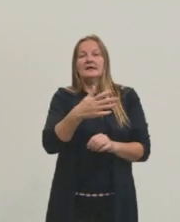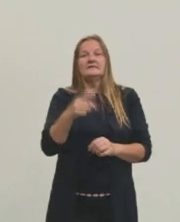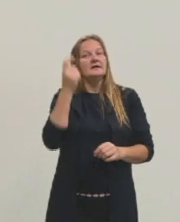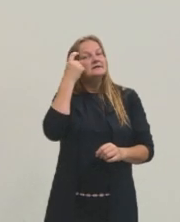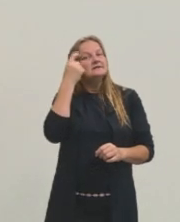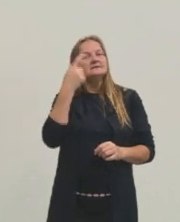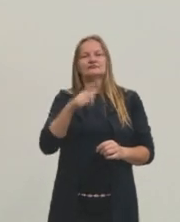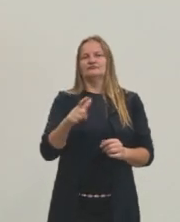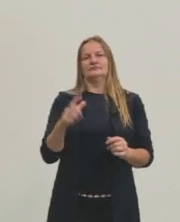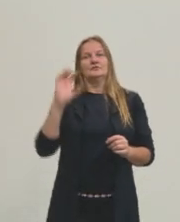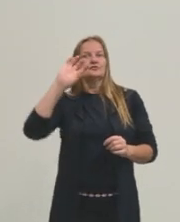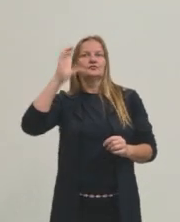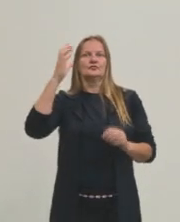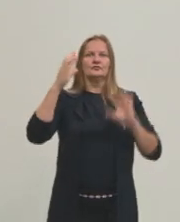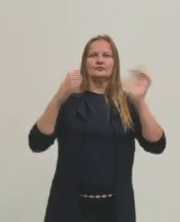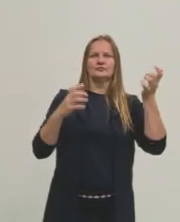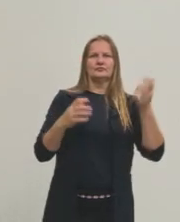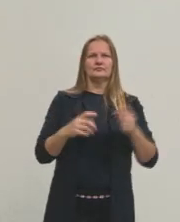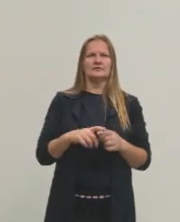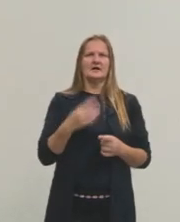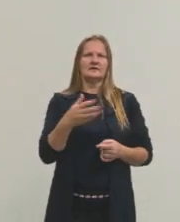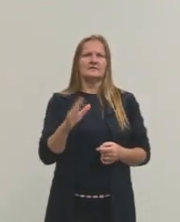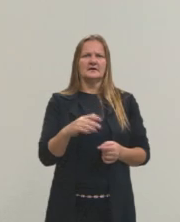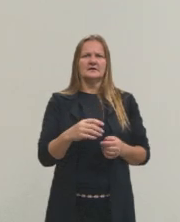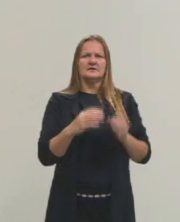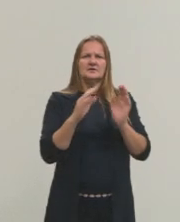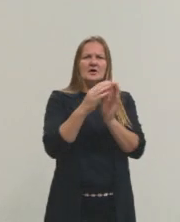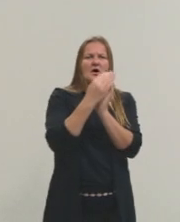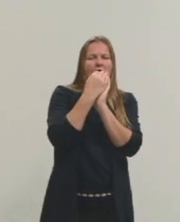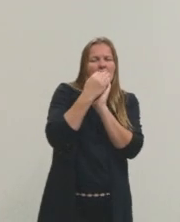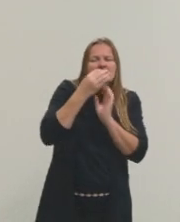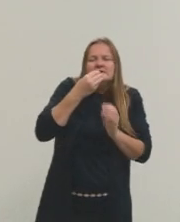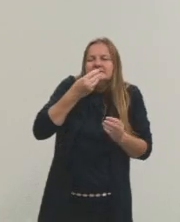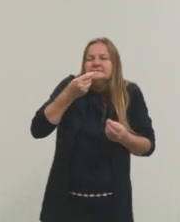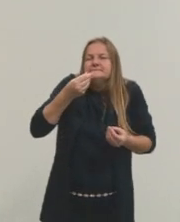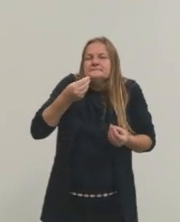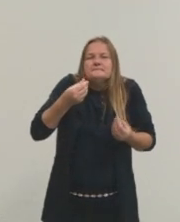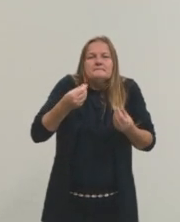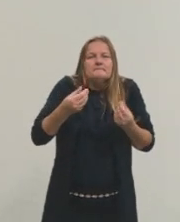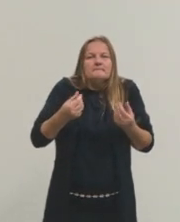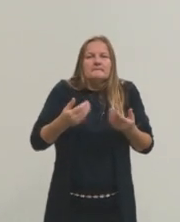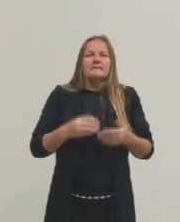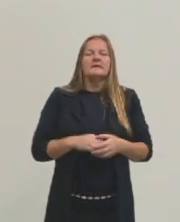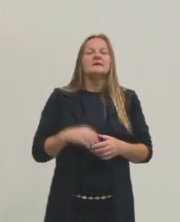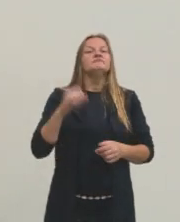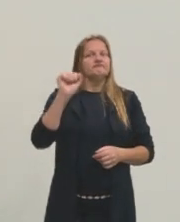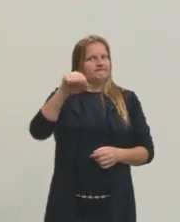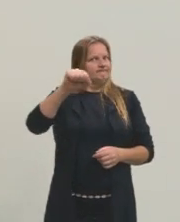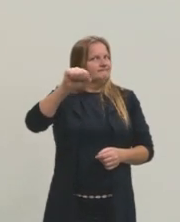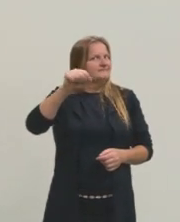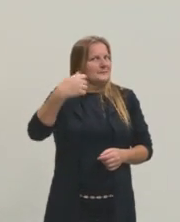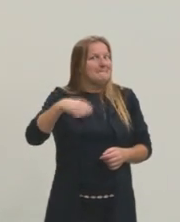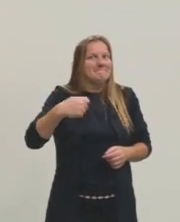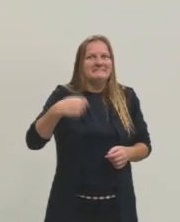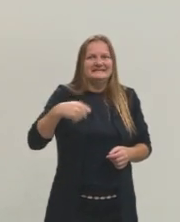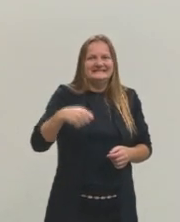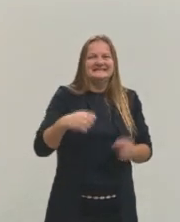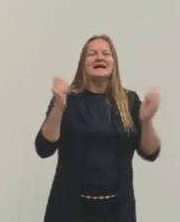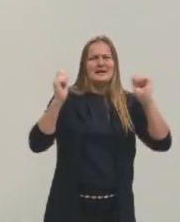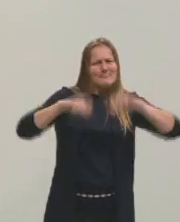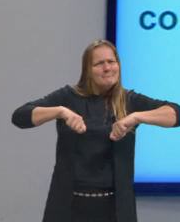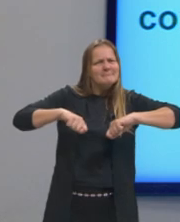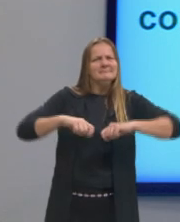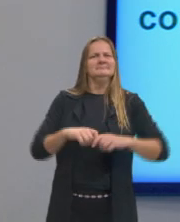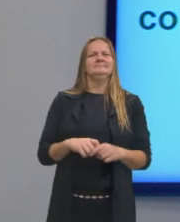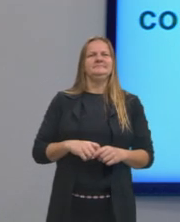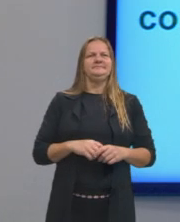Então nem sempre eu vou conseguir deixar o meu hambúrguer tão saboroso assim eu vou sim é possível